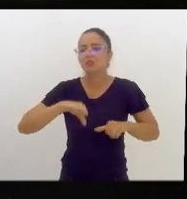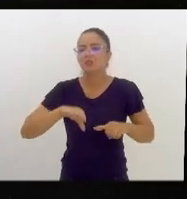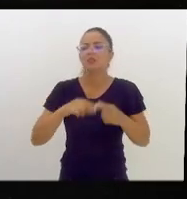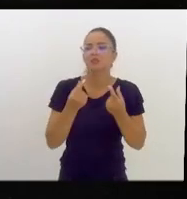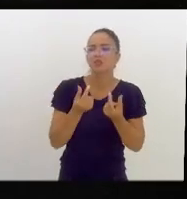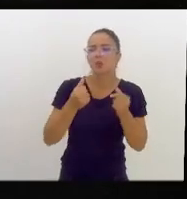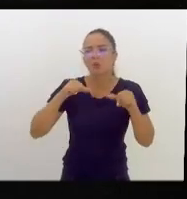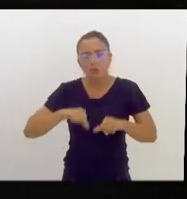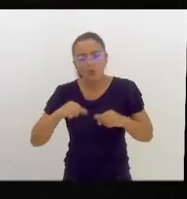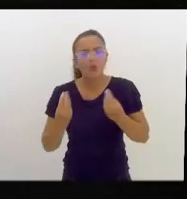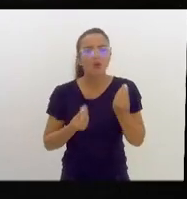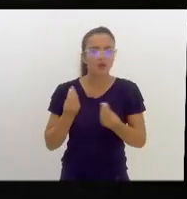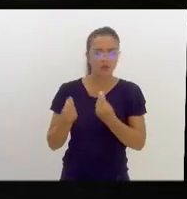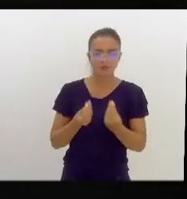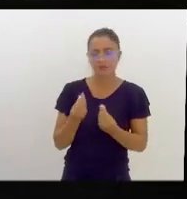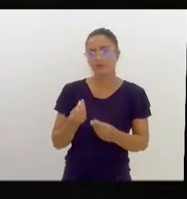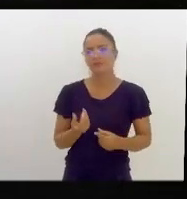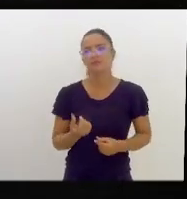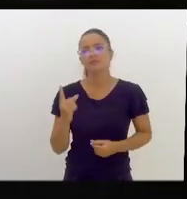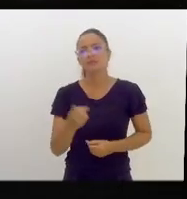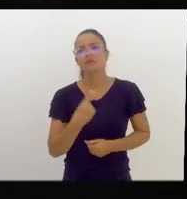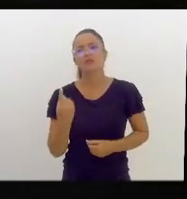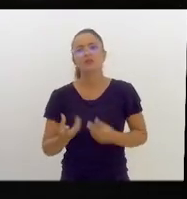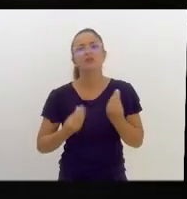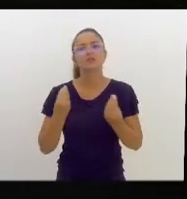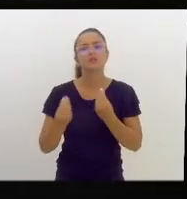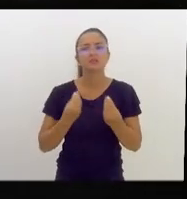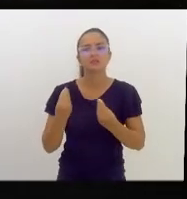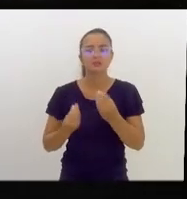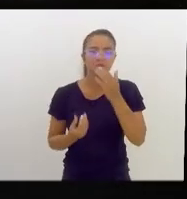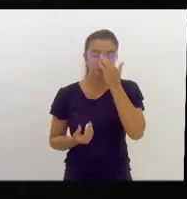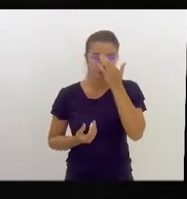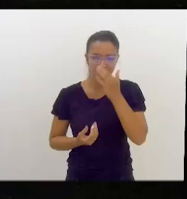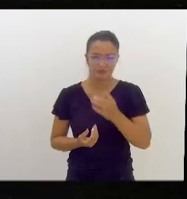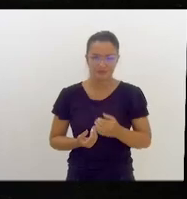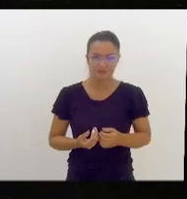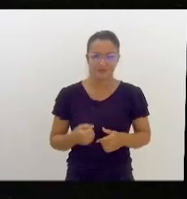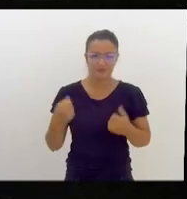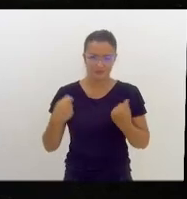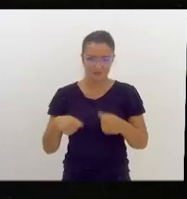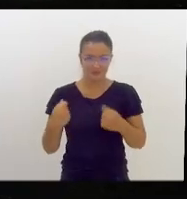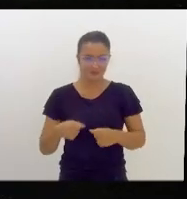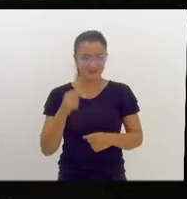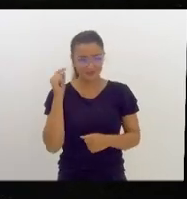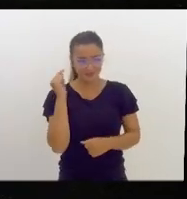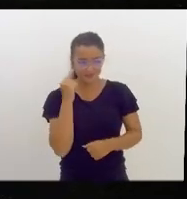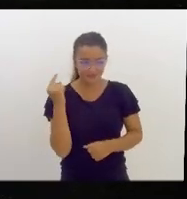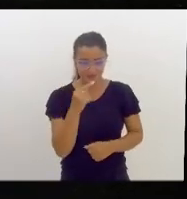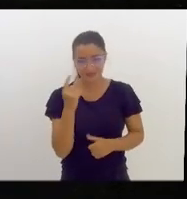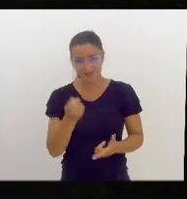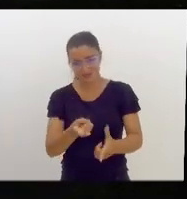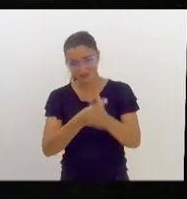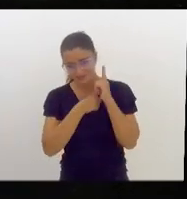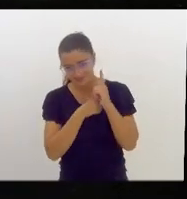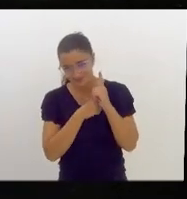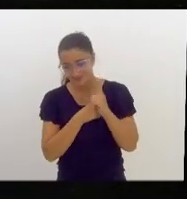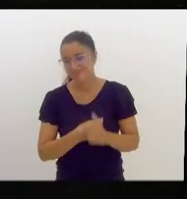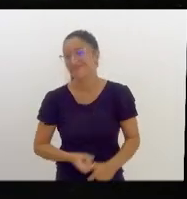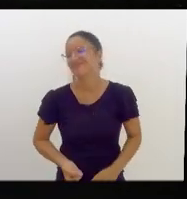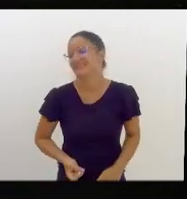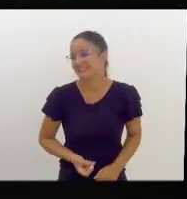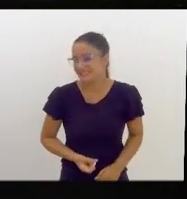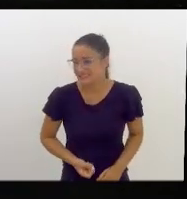como agir de outra maneira sem atacar essa dívida que é impagável, essa dívida que